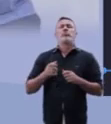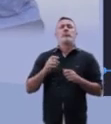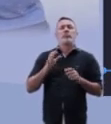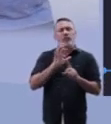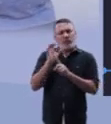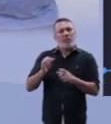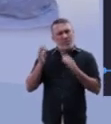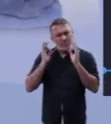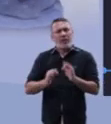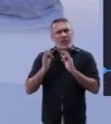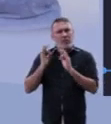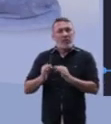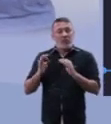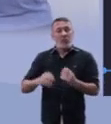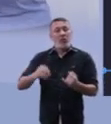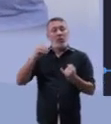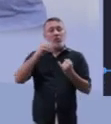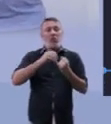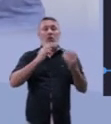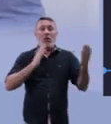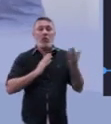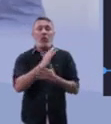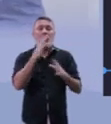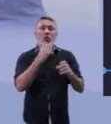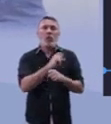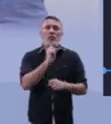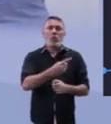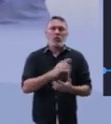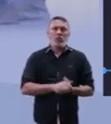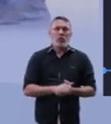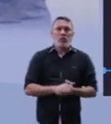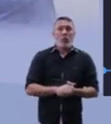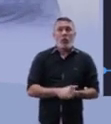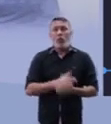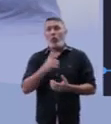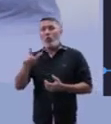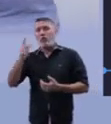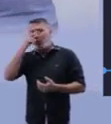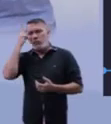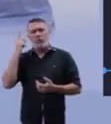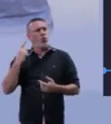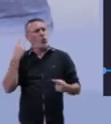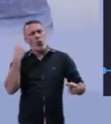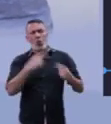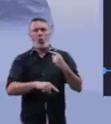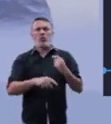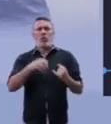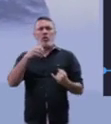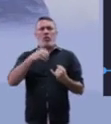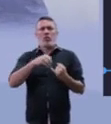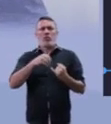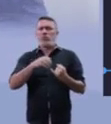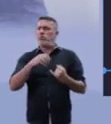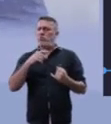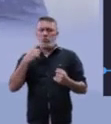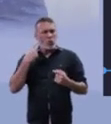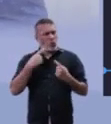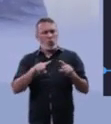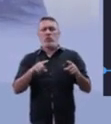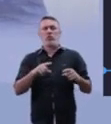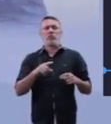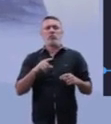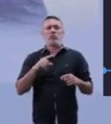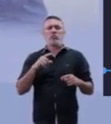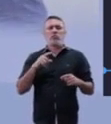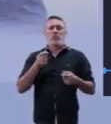foi totalmente favorável e o INEP aceitou como nota 1000. Mas o outro foi contrário à manipulação e o INEP aceitou